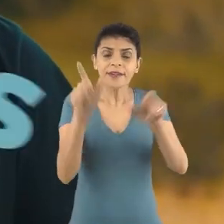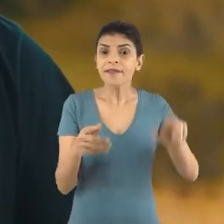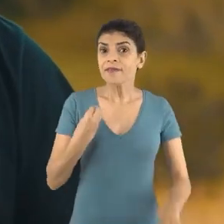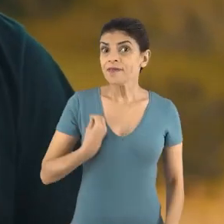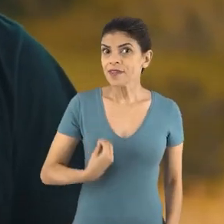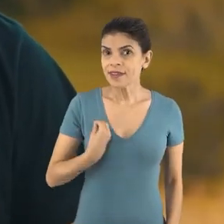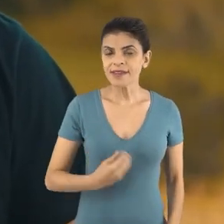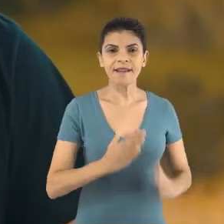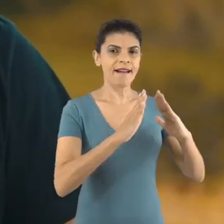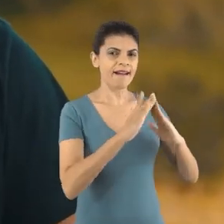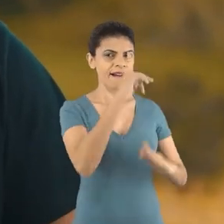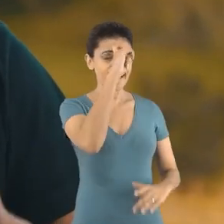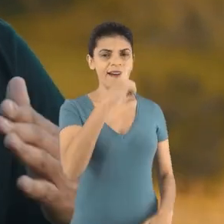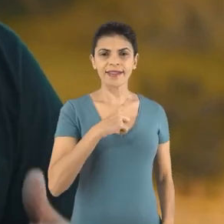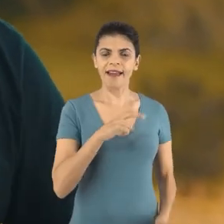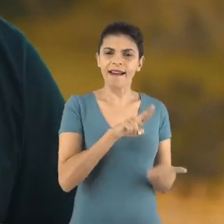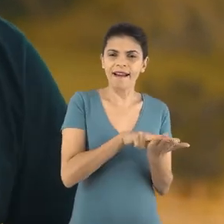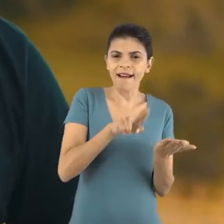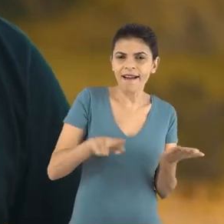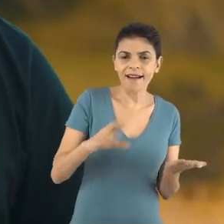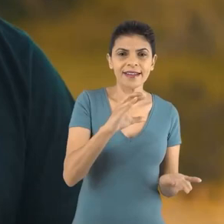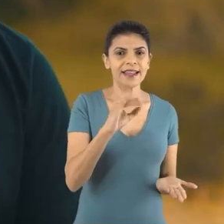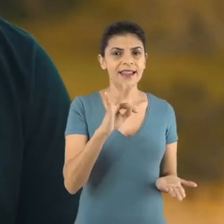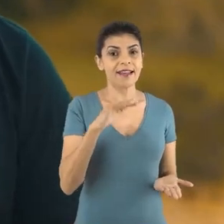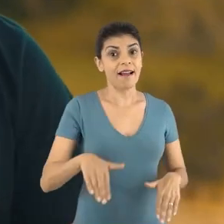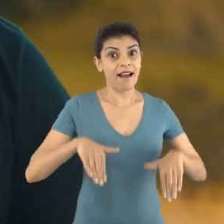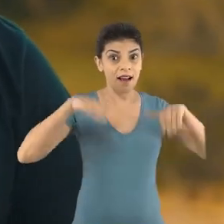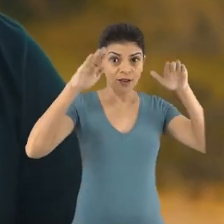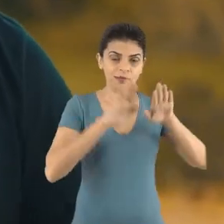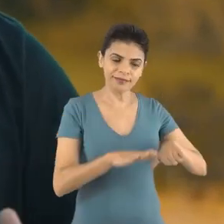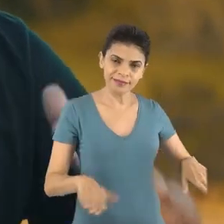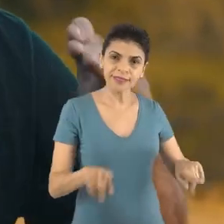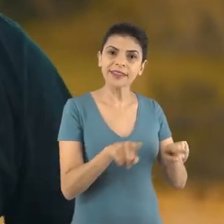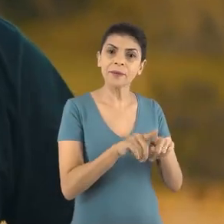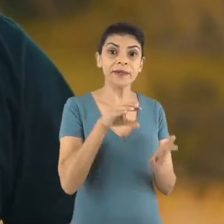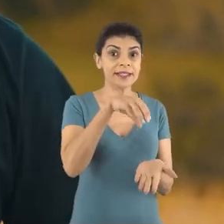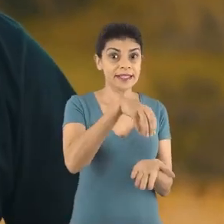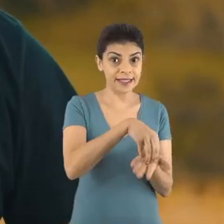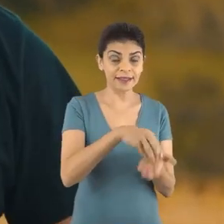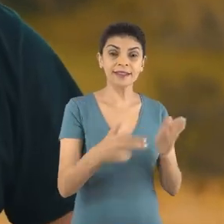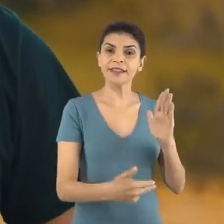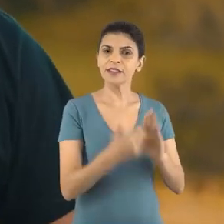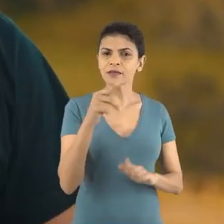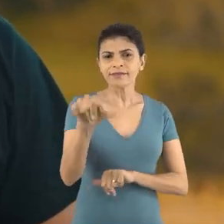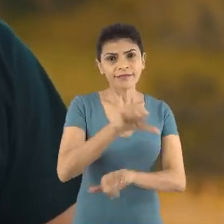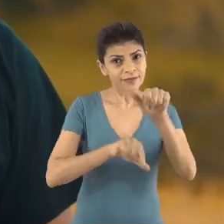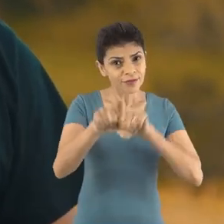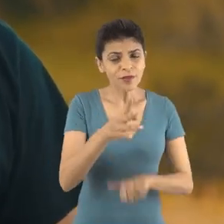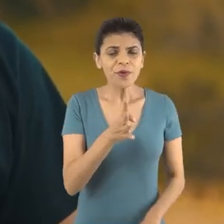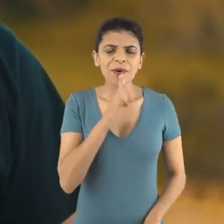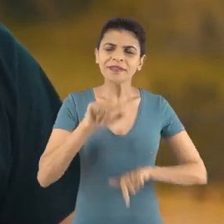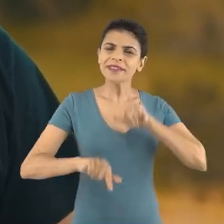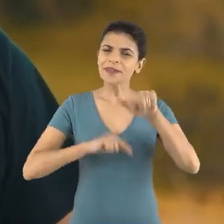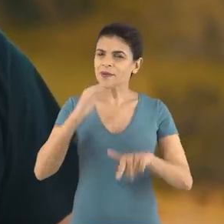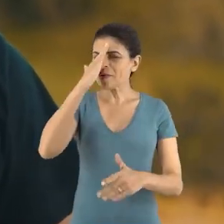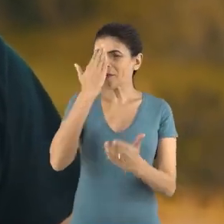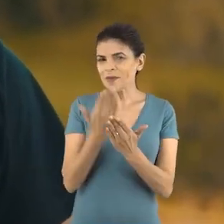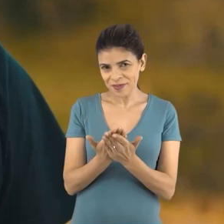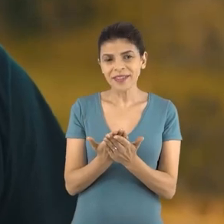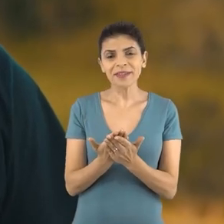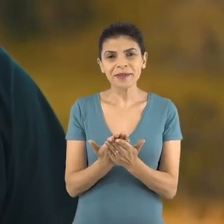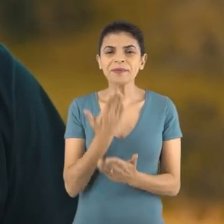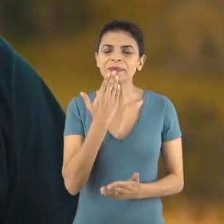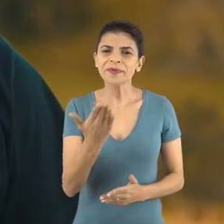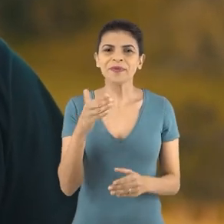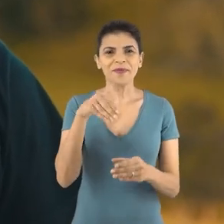hoje esse hospital funciona com leitos de CTI pediatra e conserto cirúrgico É por isso que você conhece o nosso trabalho